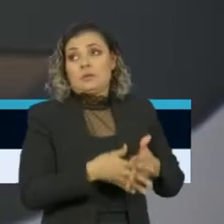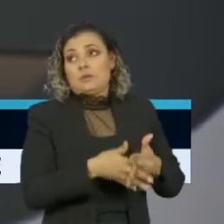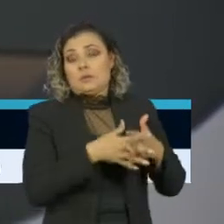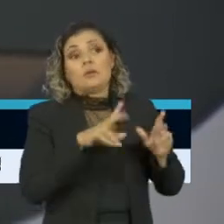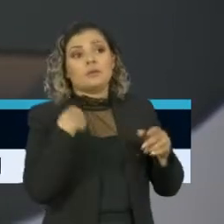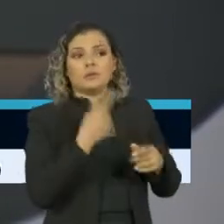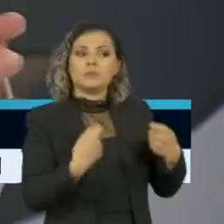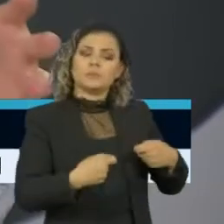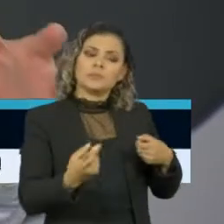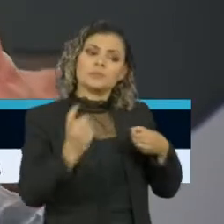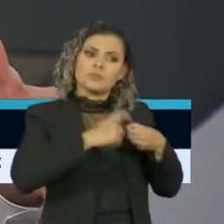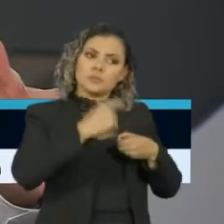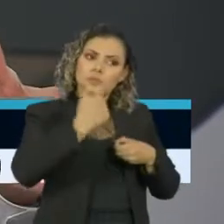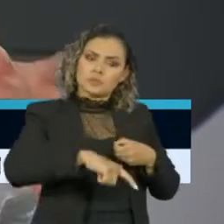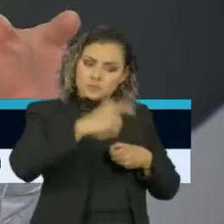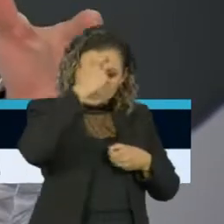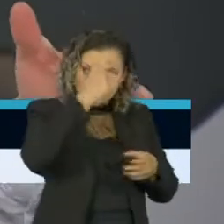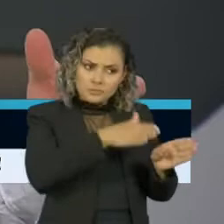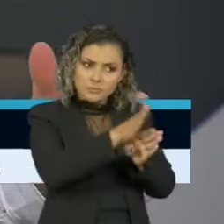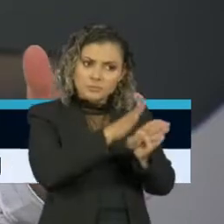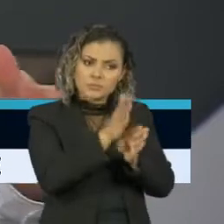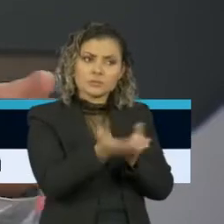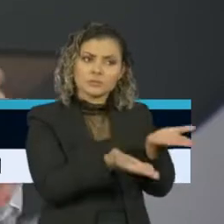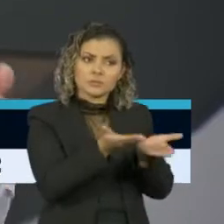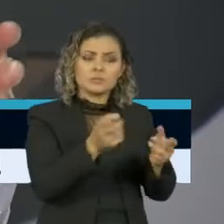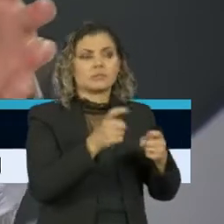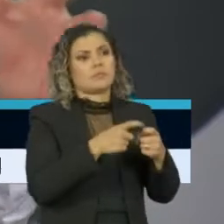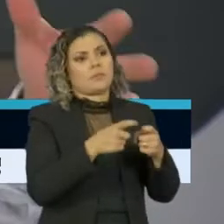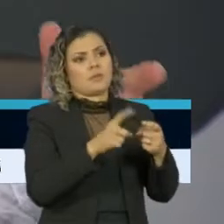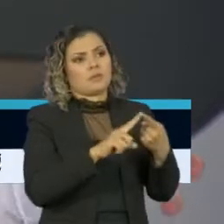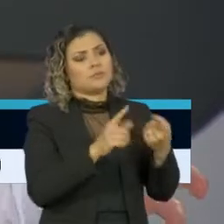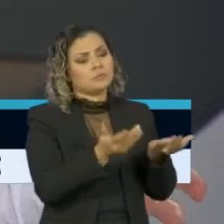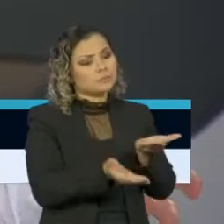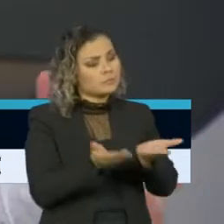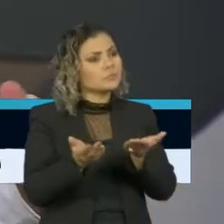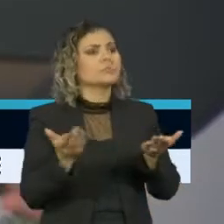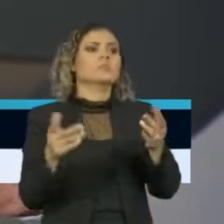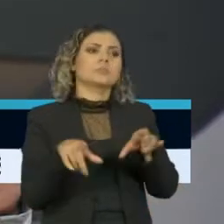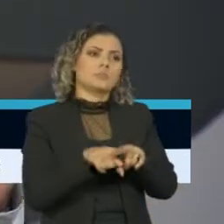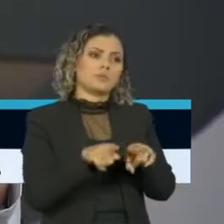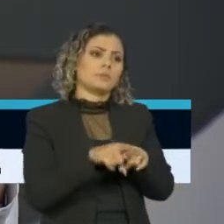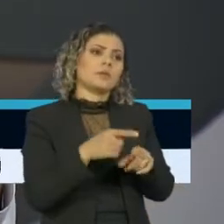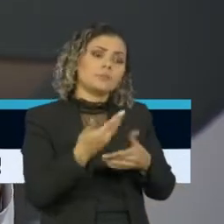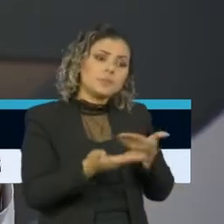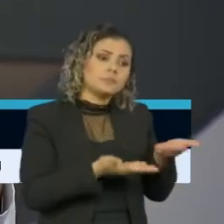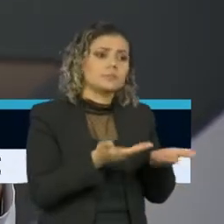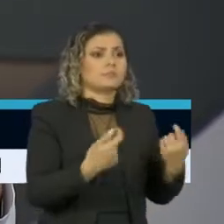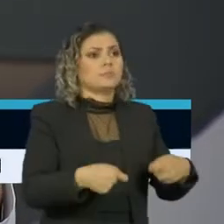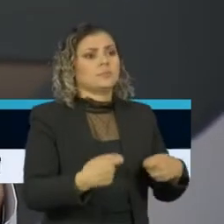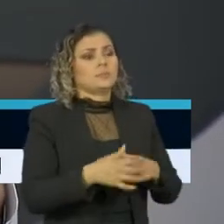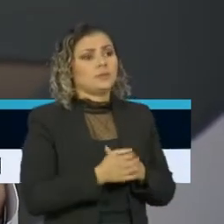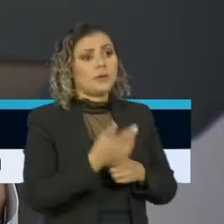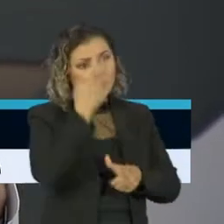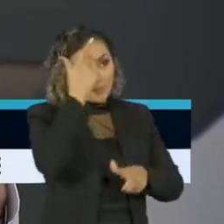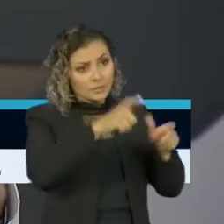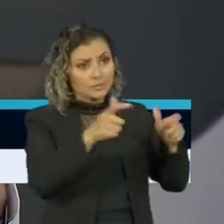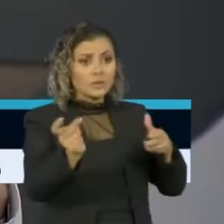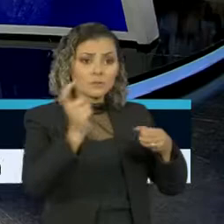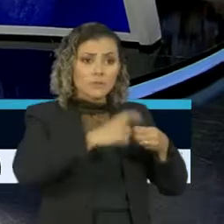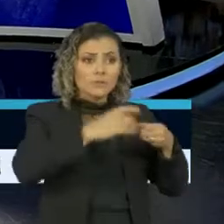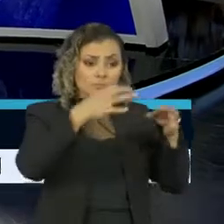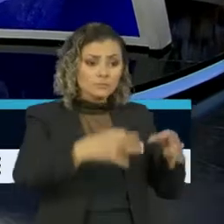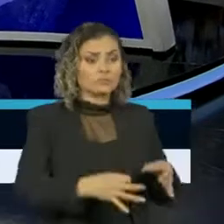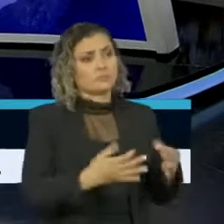que procurar voltar a fazer assistência médica atenção primária tem que funcionar o consultório dos médicos tem que funcionar porque as pessoas vão que